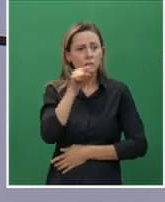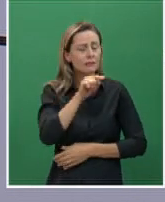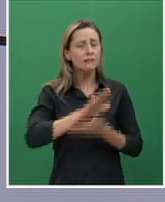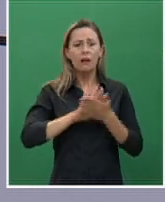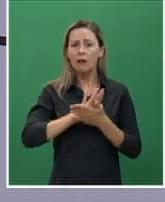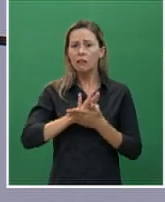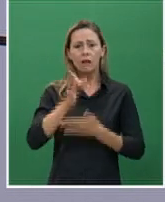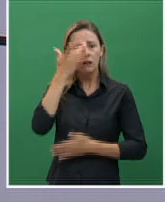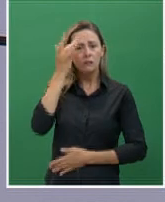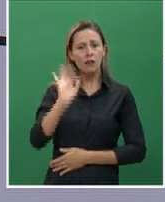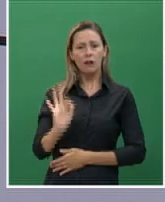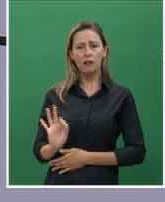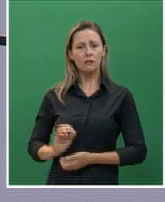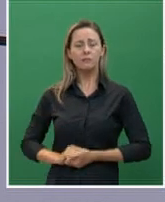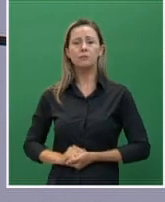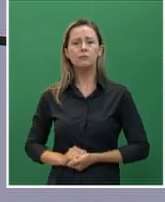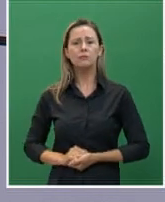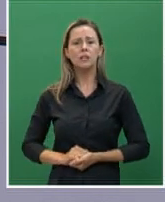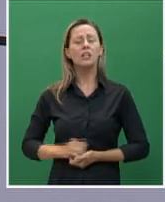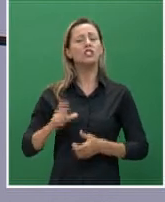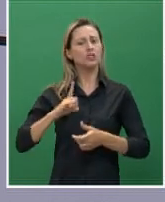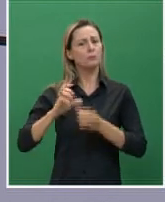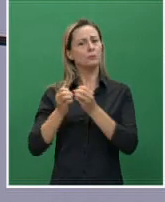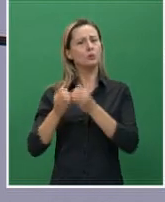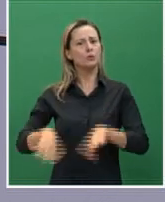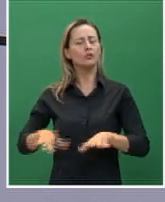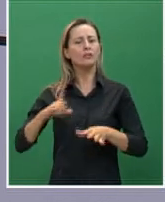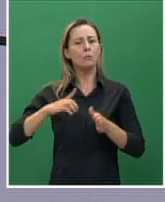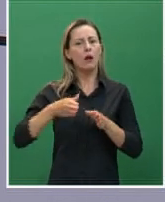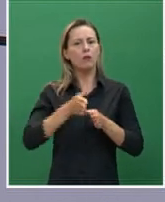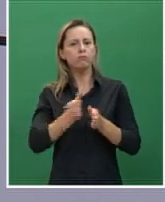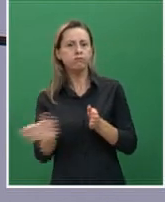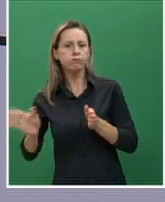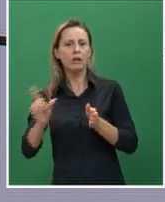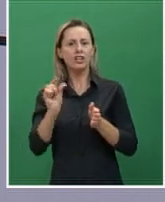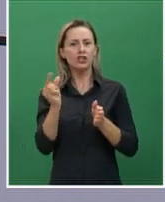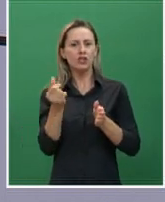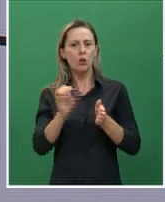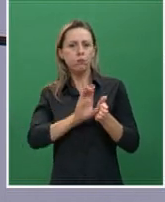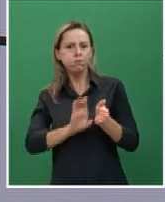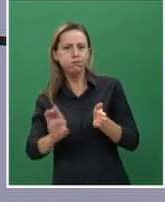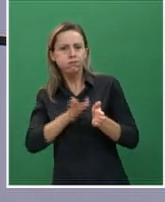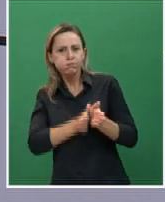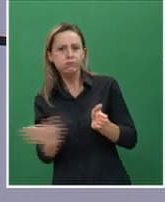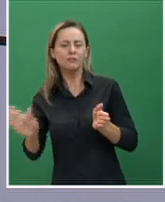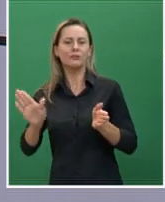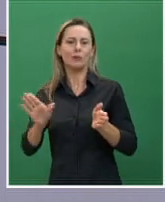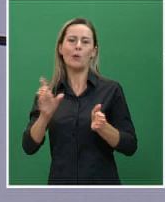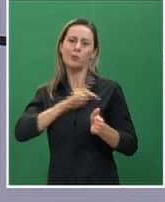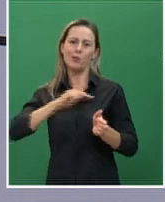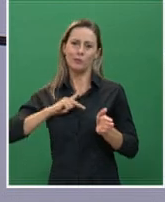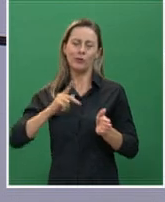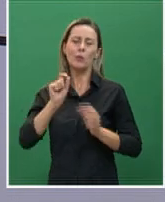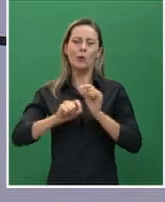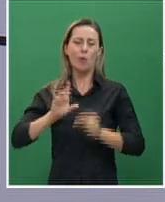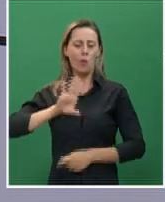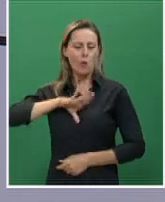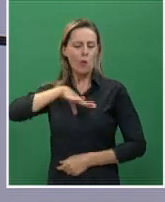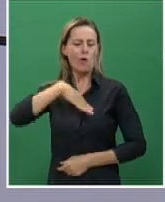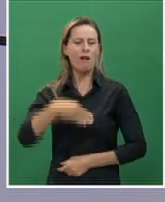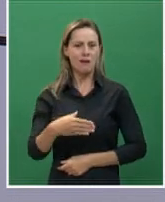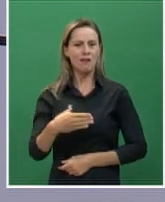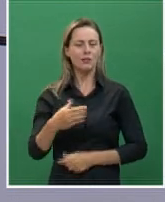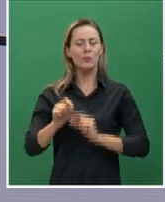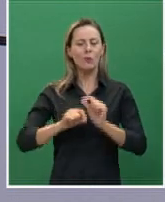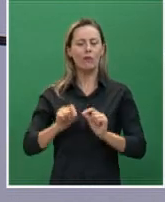companhia urbanizadora de Blumenau onde tinha prejuízos e desvio de recursos públicos e desse mesmo modo eu tenho coragem para fazer o pacote